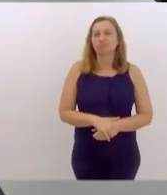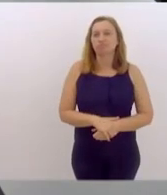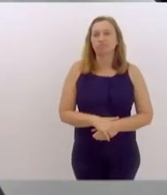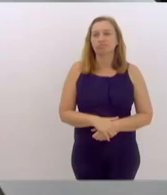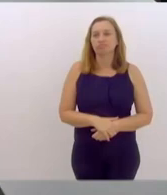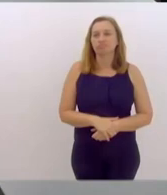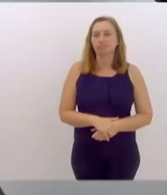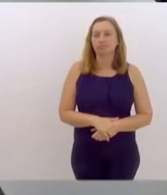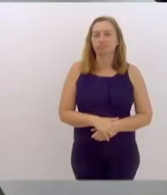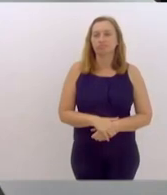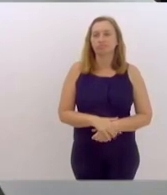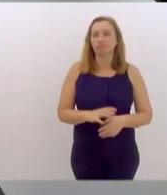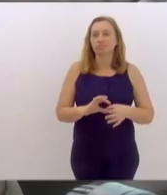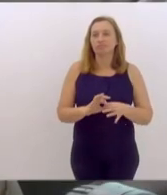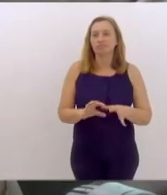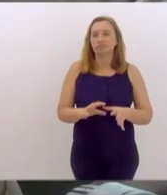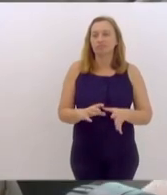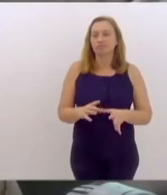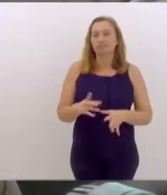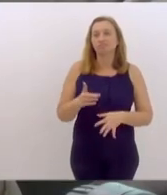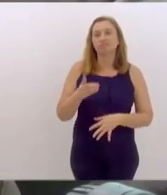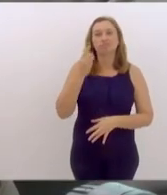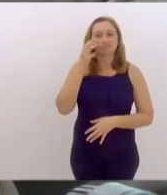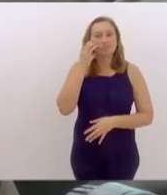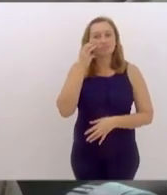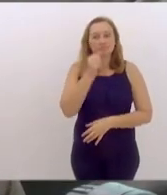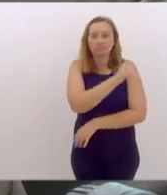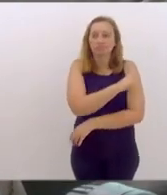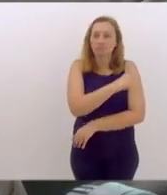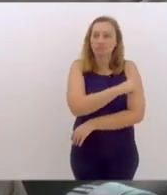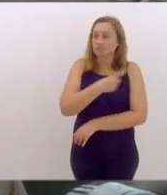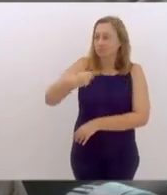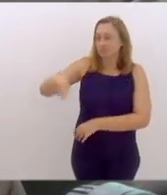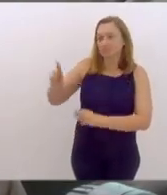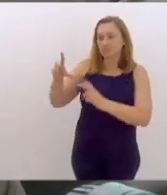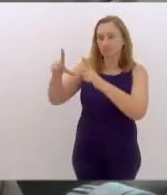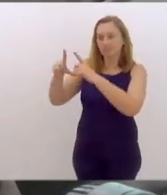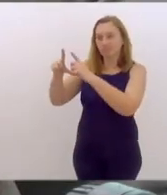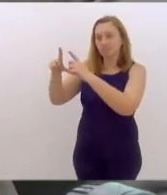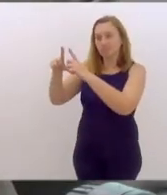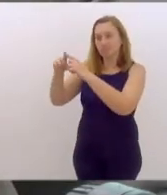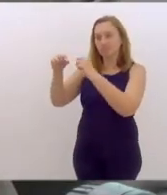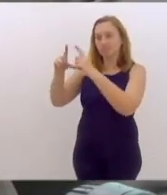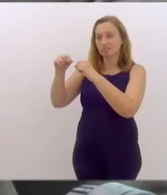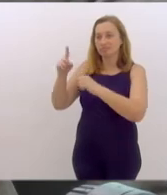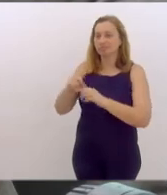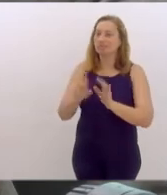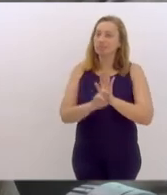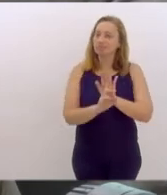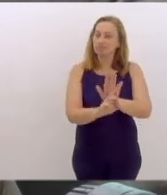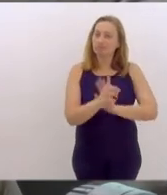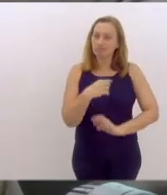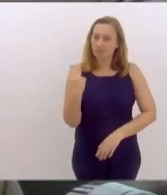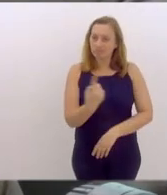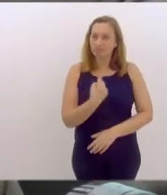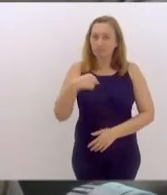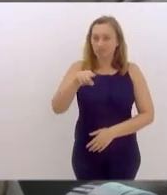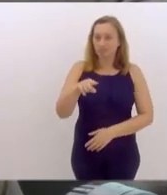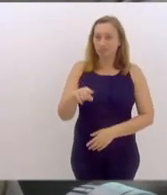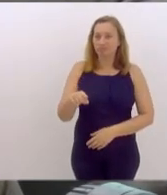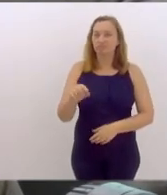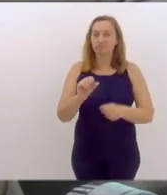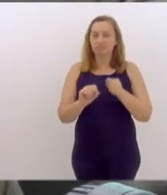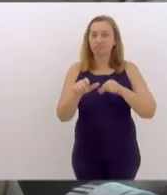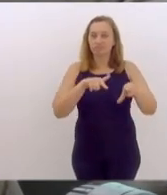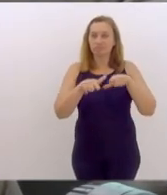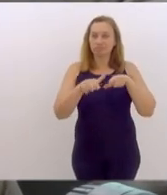Elsa vamos deixar tanta Vale dela o dei conta ele já não vão para o Brasil mas vamos vão estar lá nos representando e ao mesmo tempo